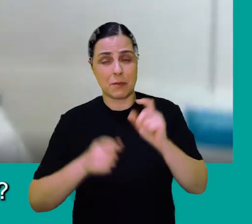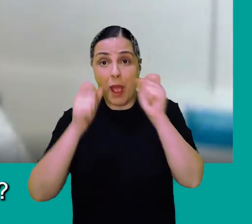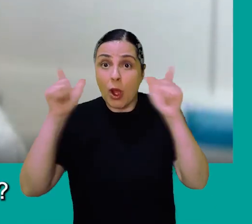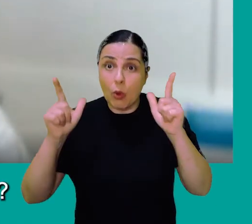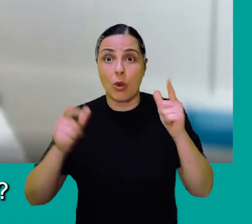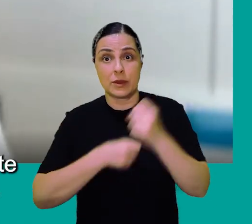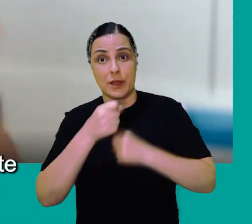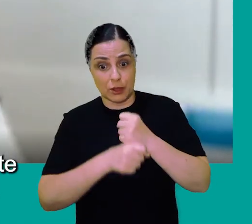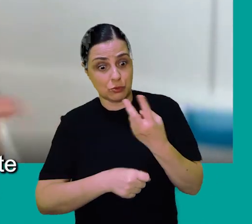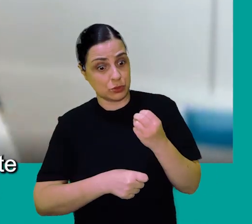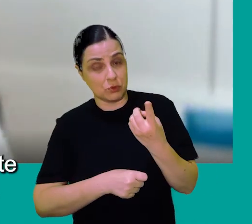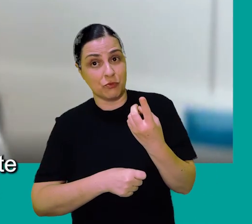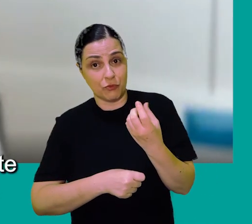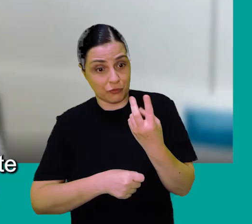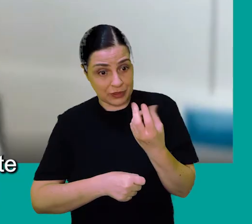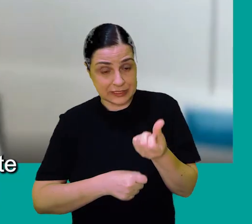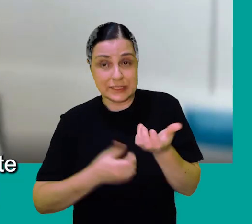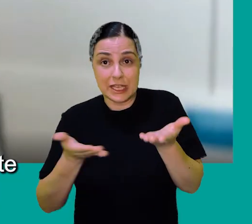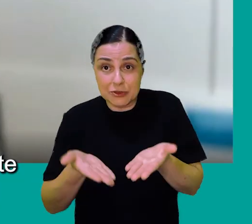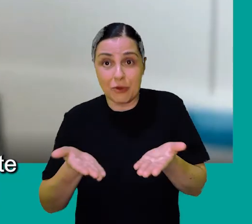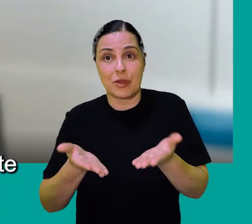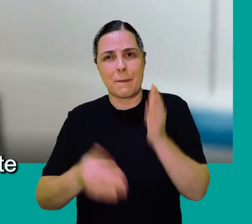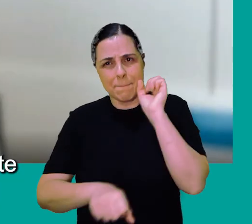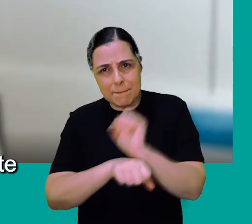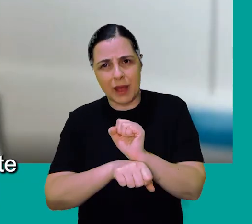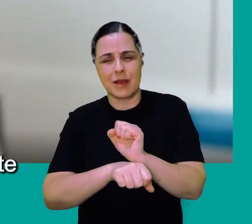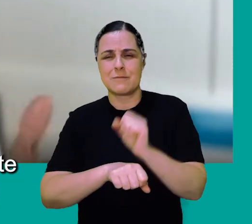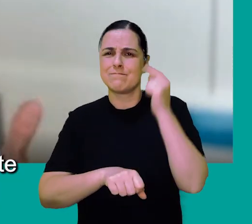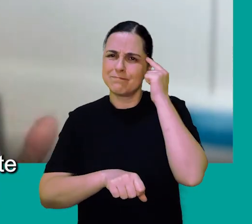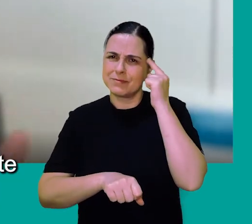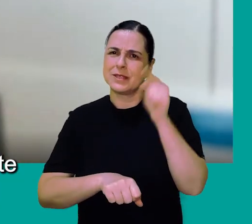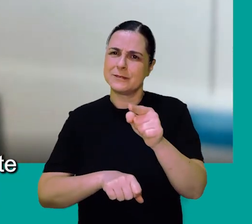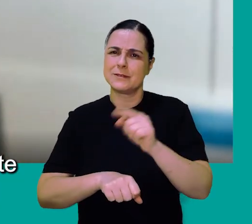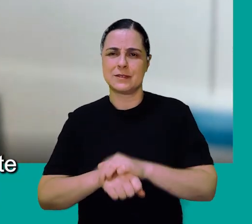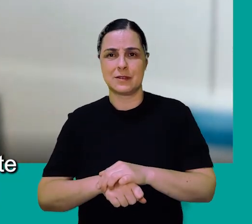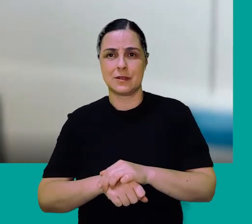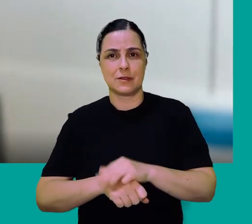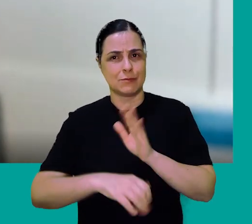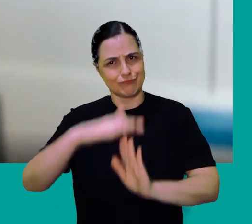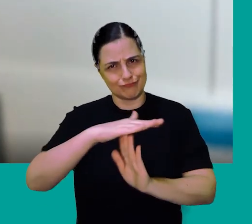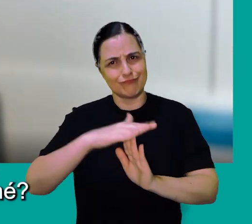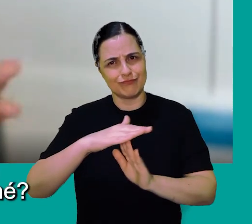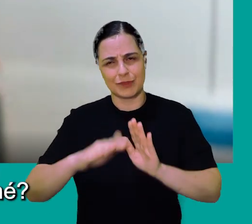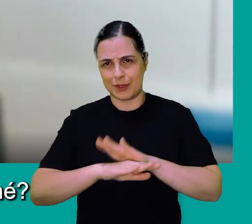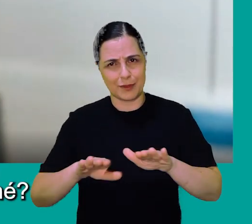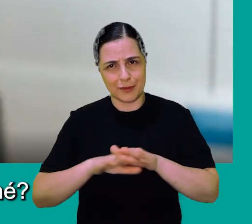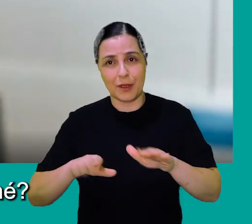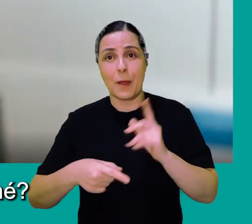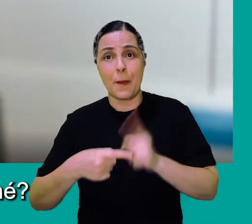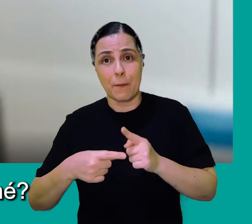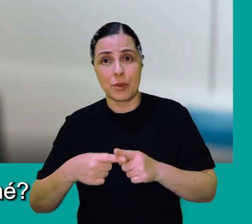2026, sabe? Tipo, a gente precisa se informar, a gente precisa parar esse trem, porque tudo que nós